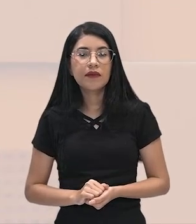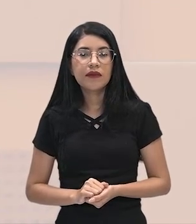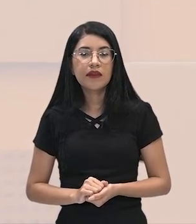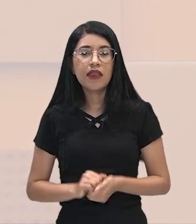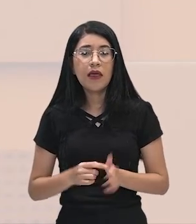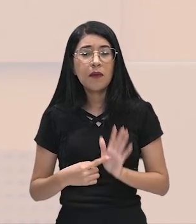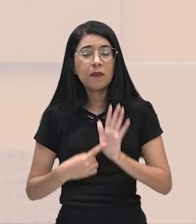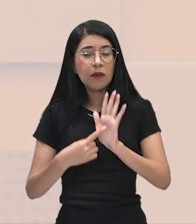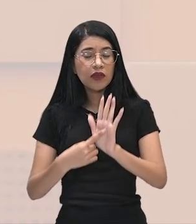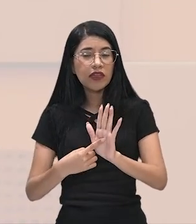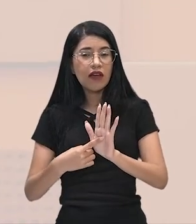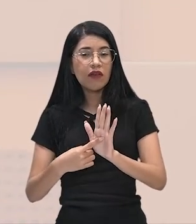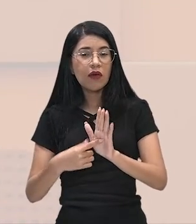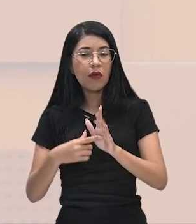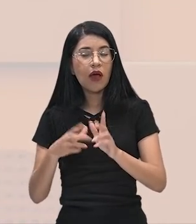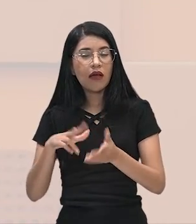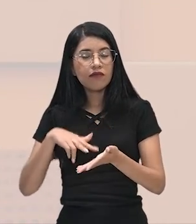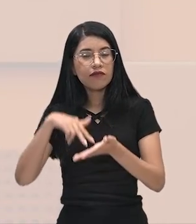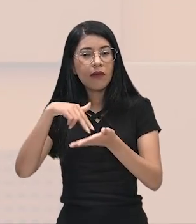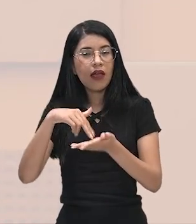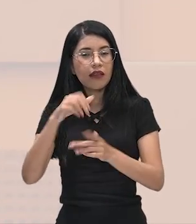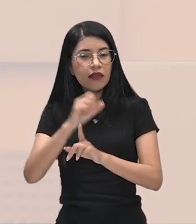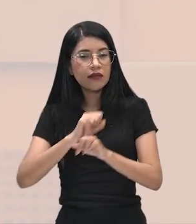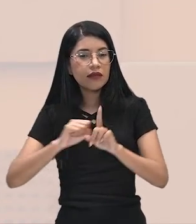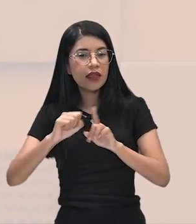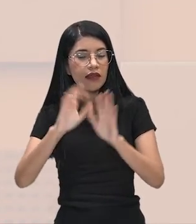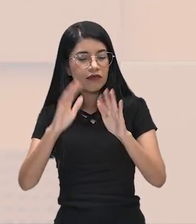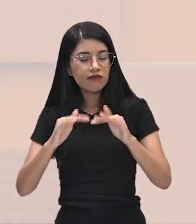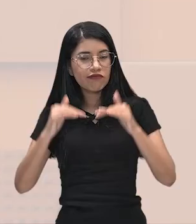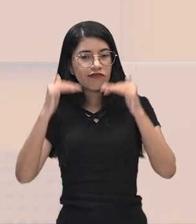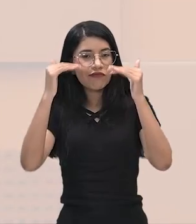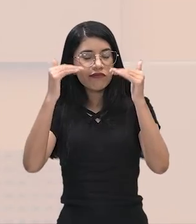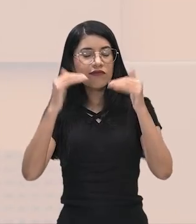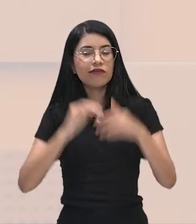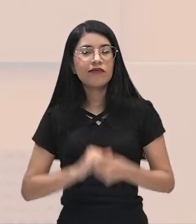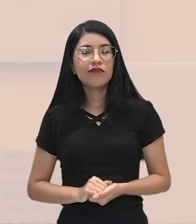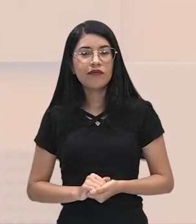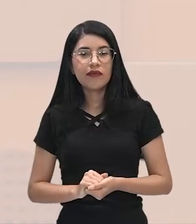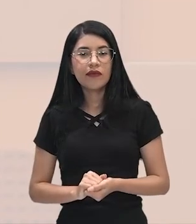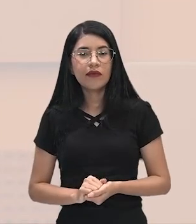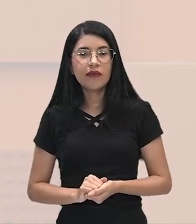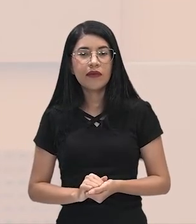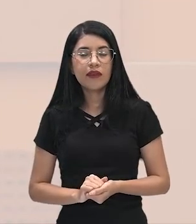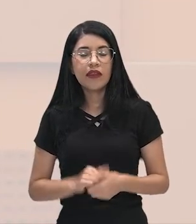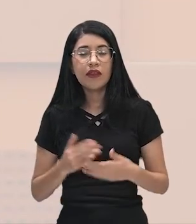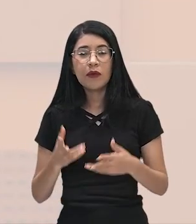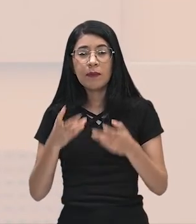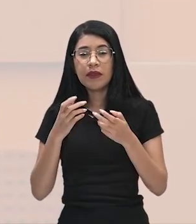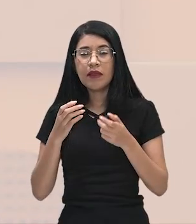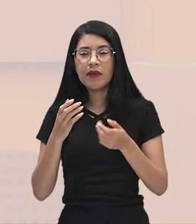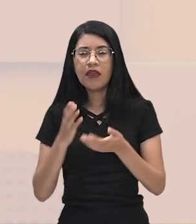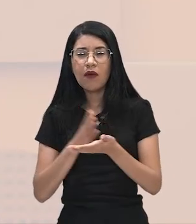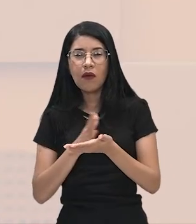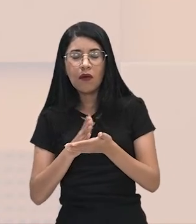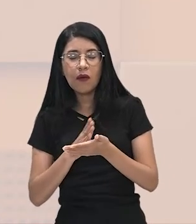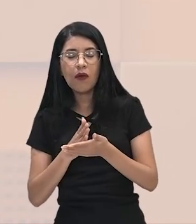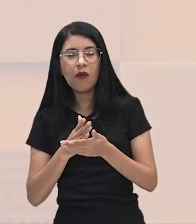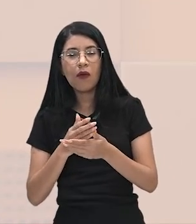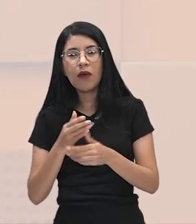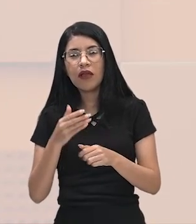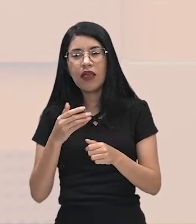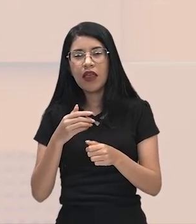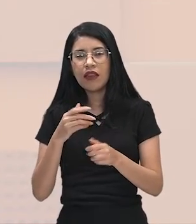posição social elevada, tá? Então a gente vai ver que por mais que as mulheres não participassem ali das decisões